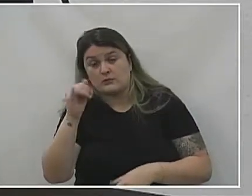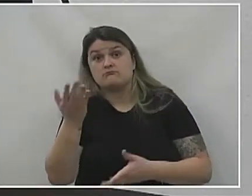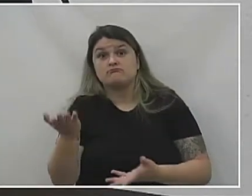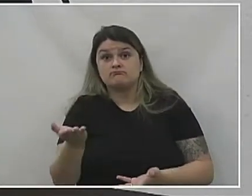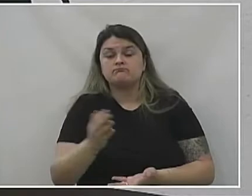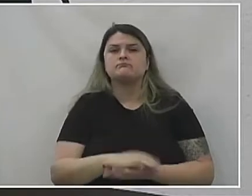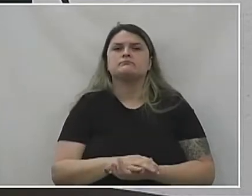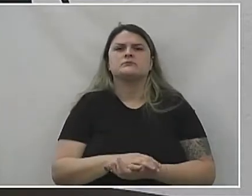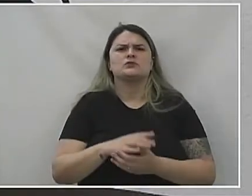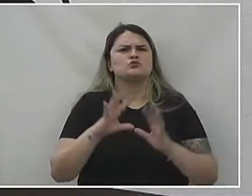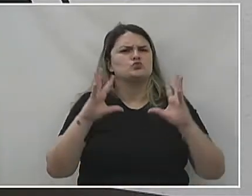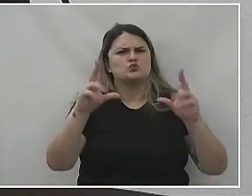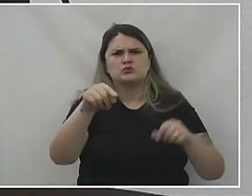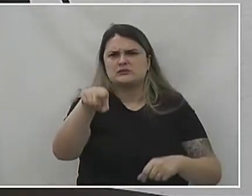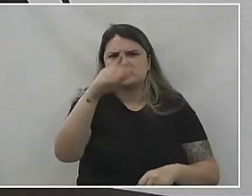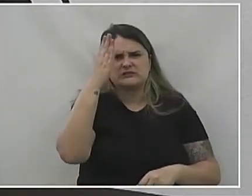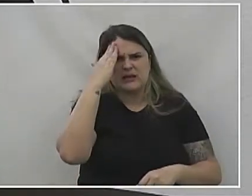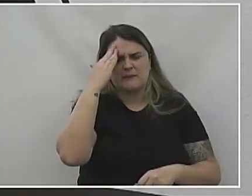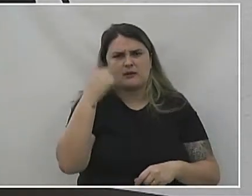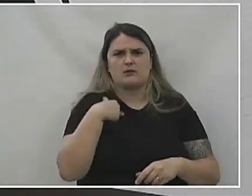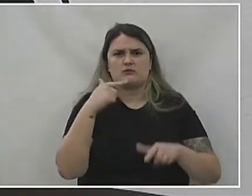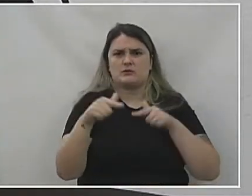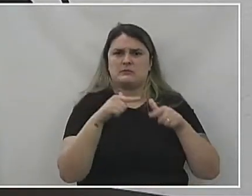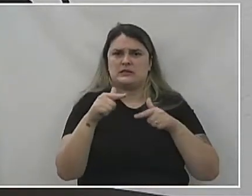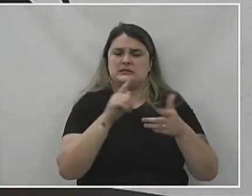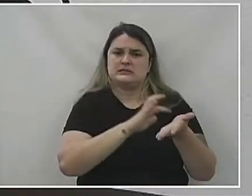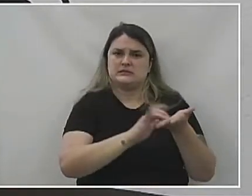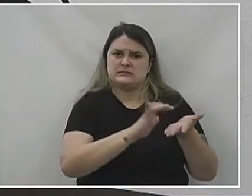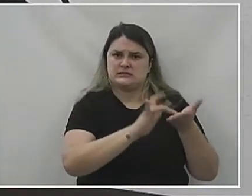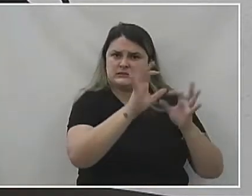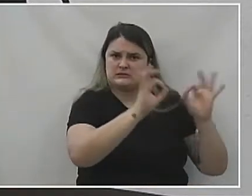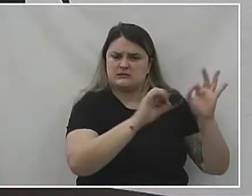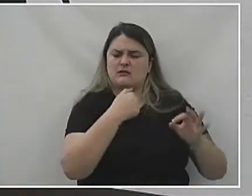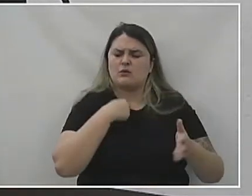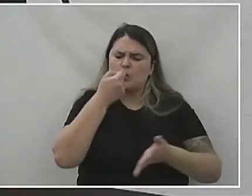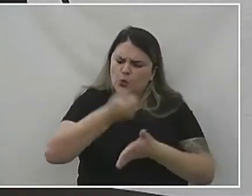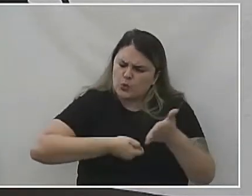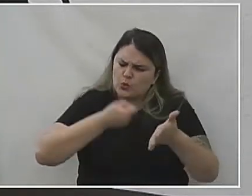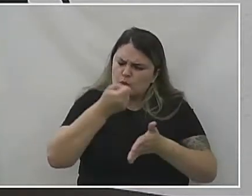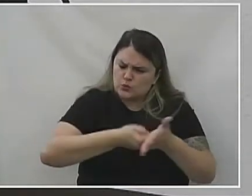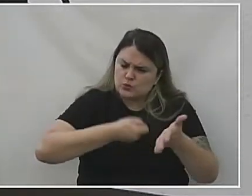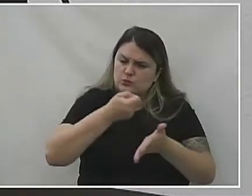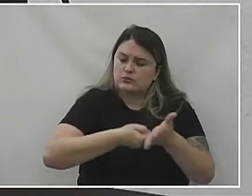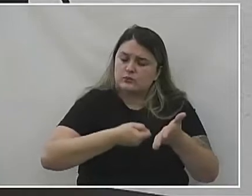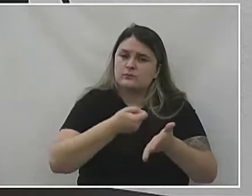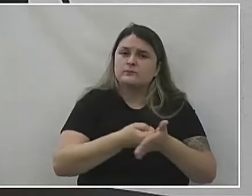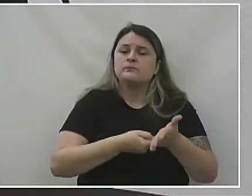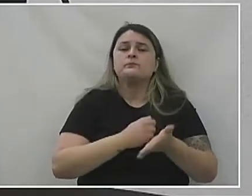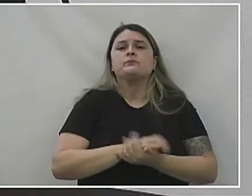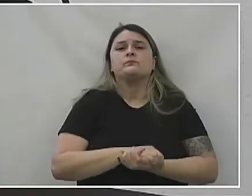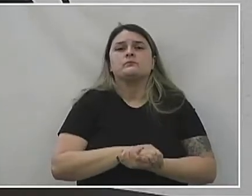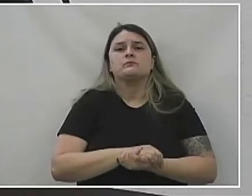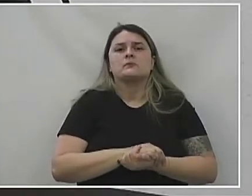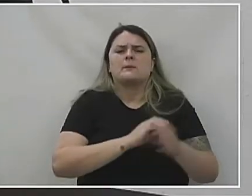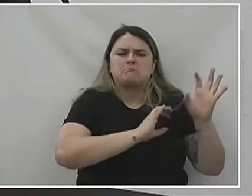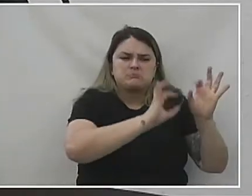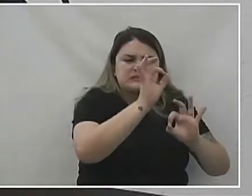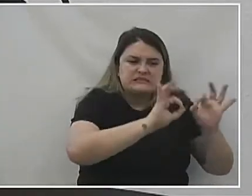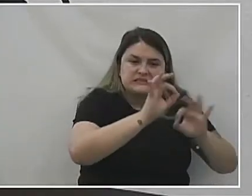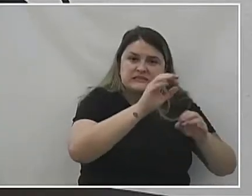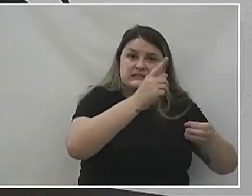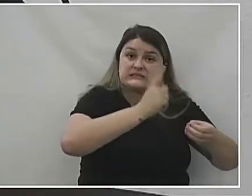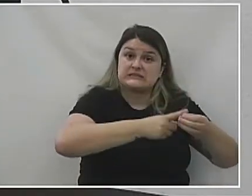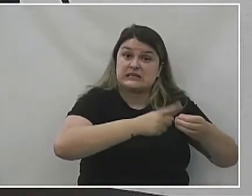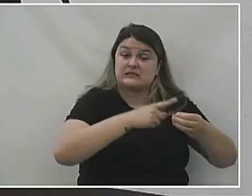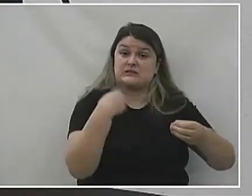dizer todo e quando fui secretário de planejamento a luta que eu tinha pelo planejamento urbano